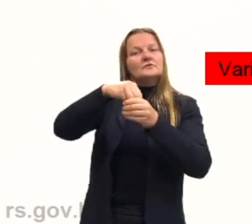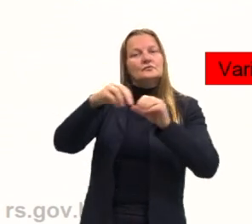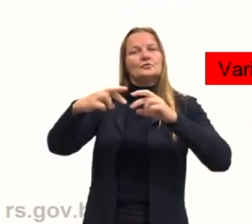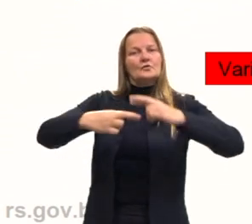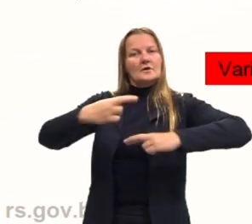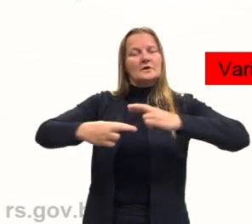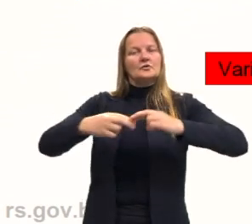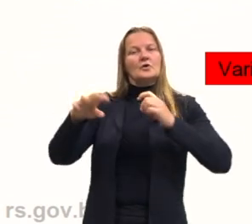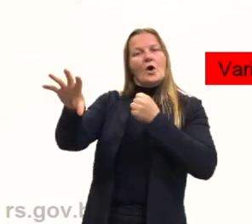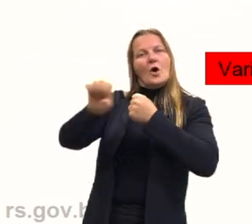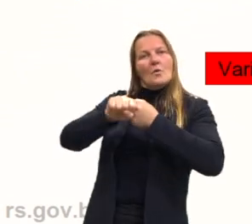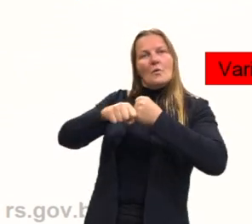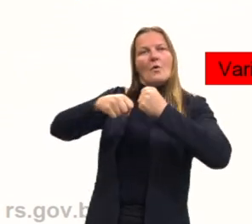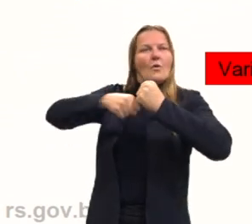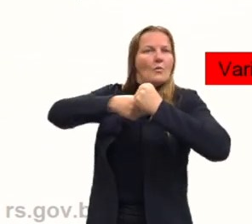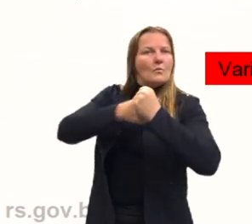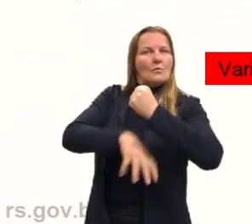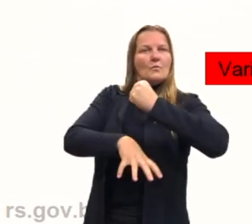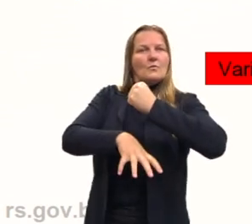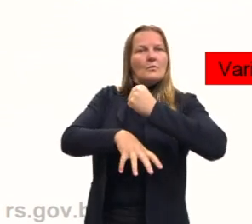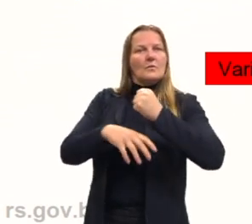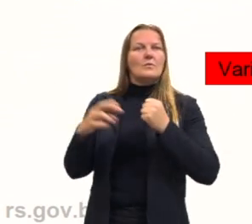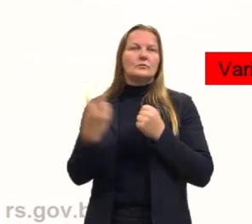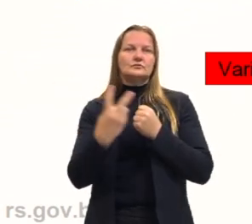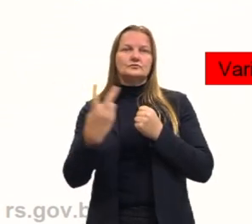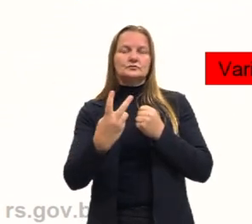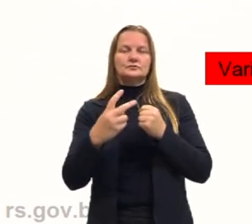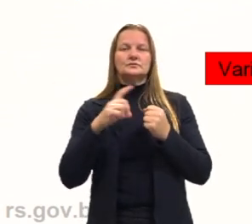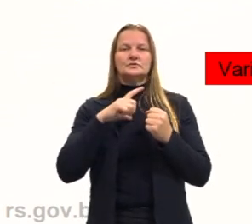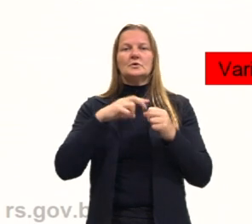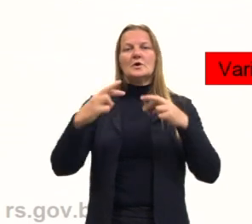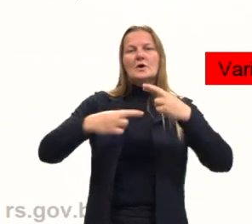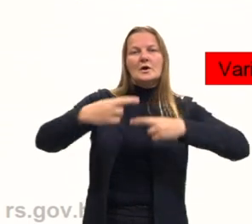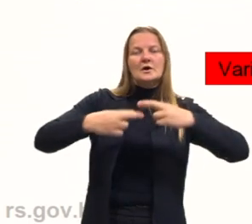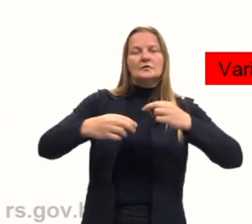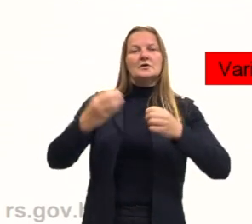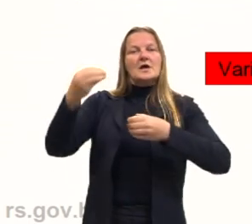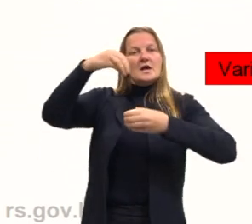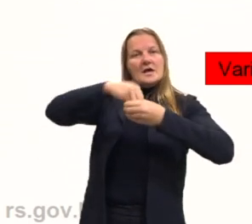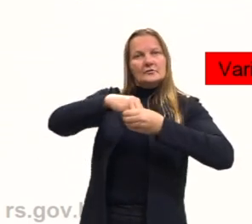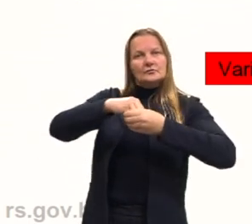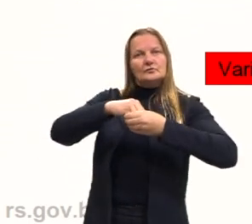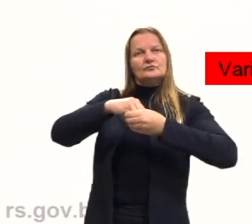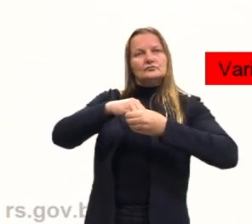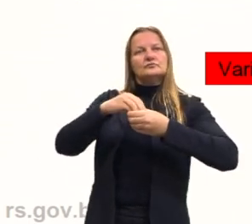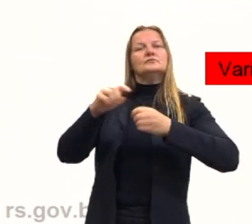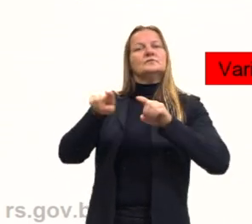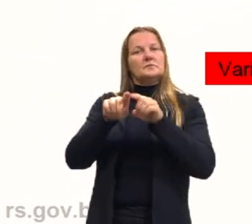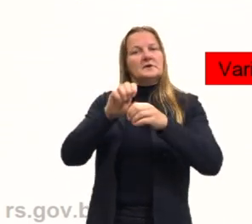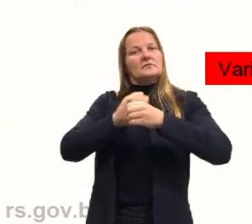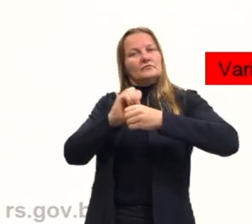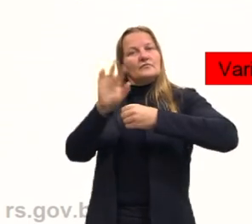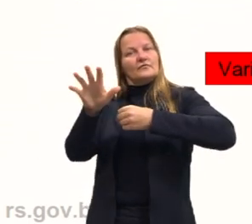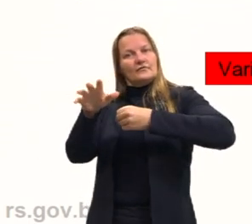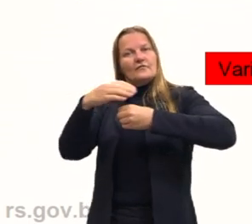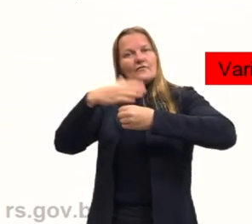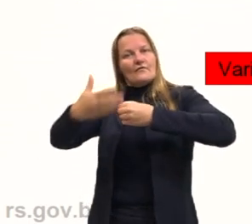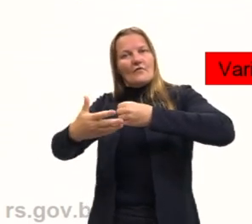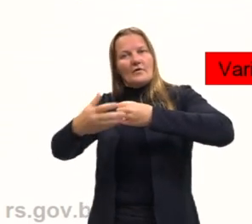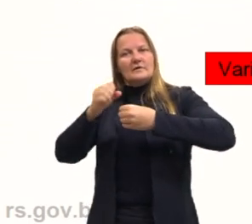tanto de absorção quanto de liberação de calor ou seja tanto nas reações endotérmicas quanto nas esotéricas